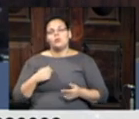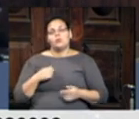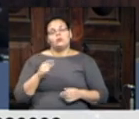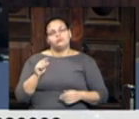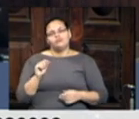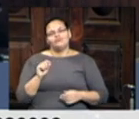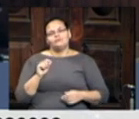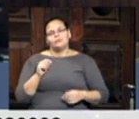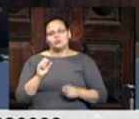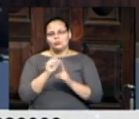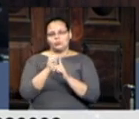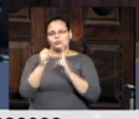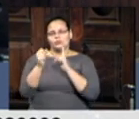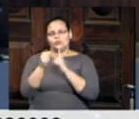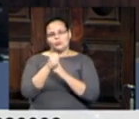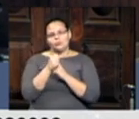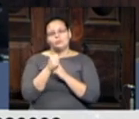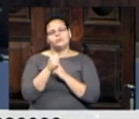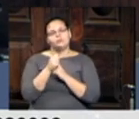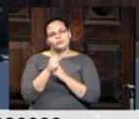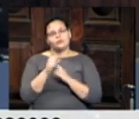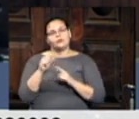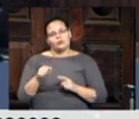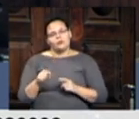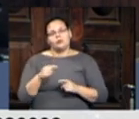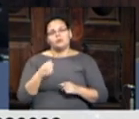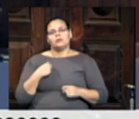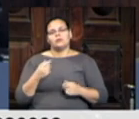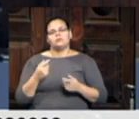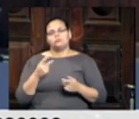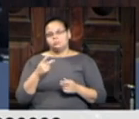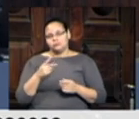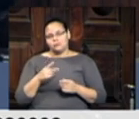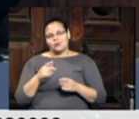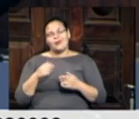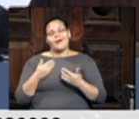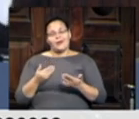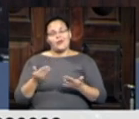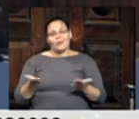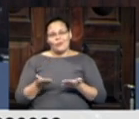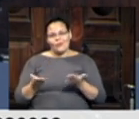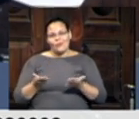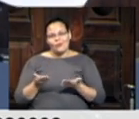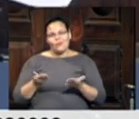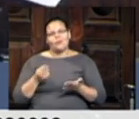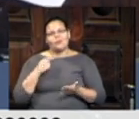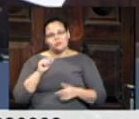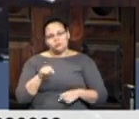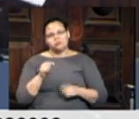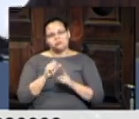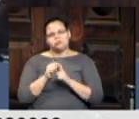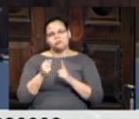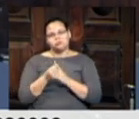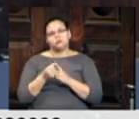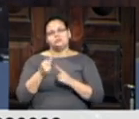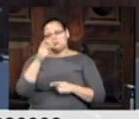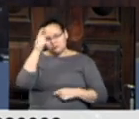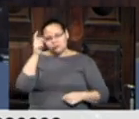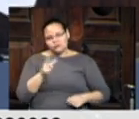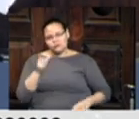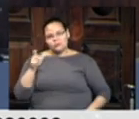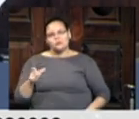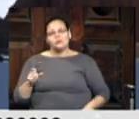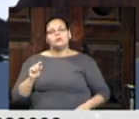sob pena da sociedade ficar refém, e aí agora oficialmente, se as denúncias